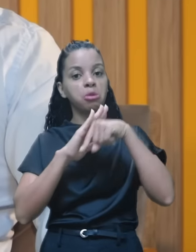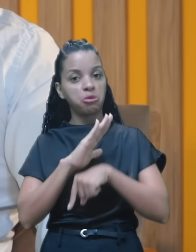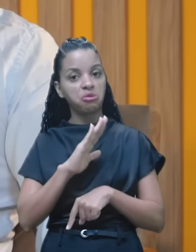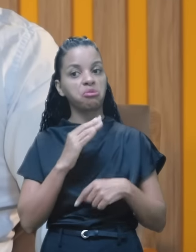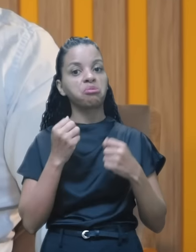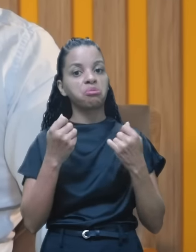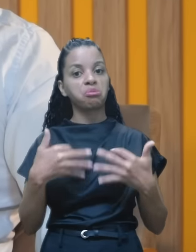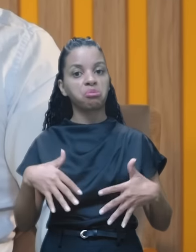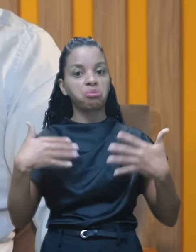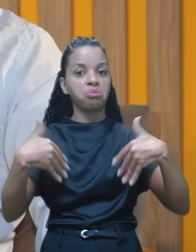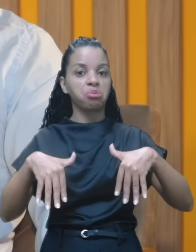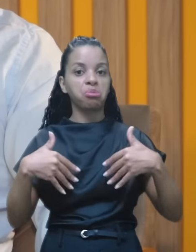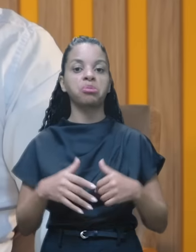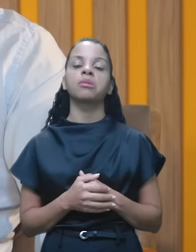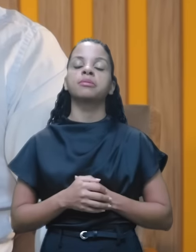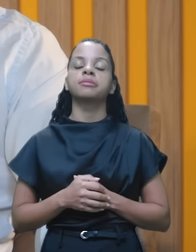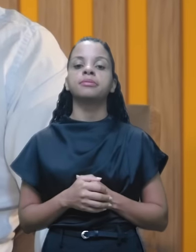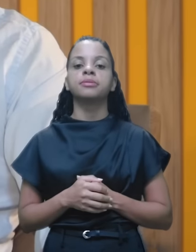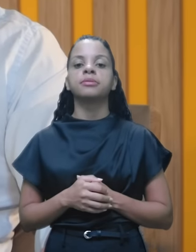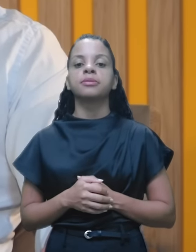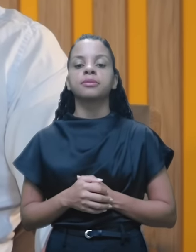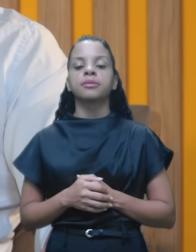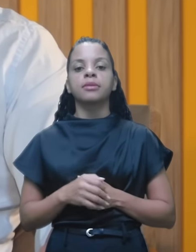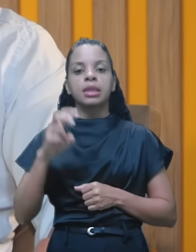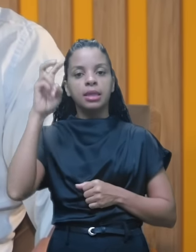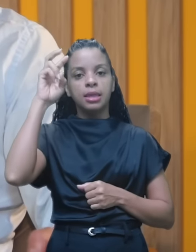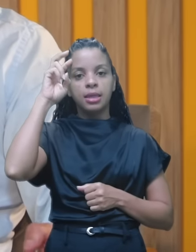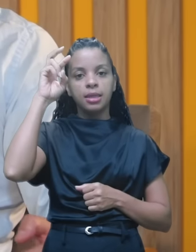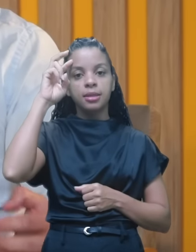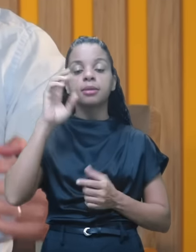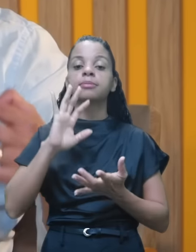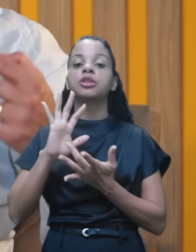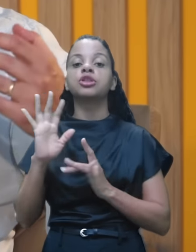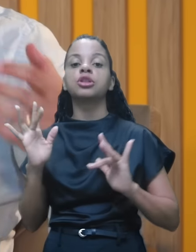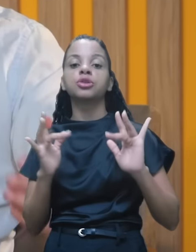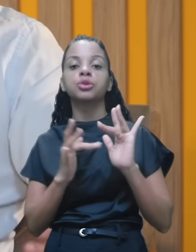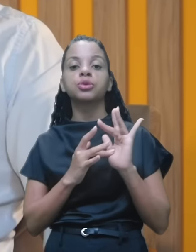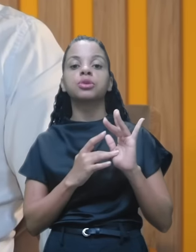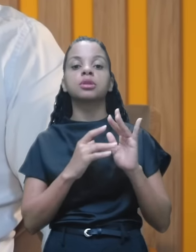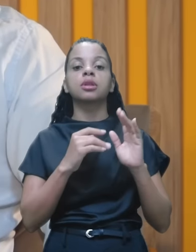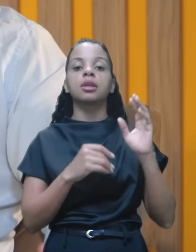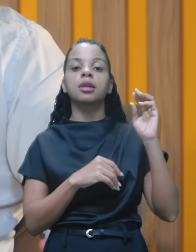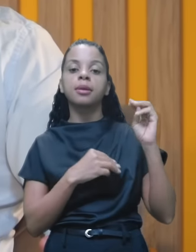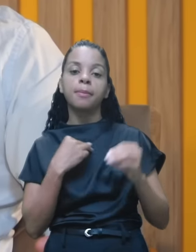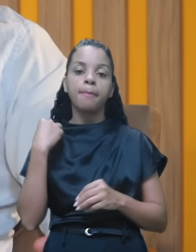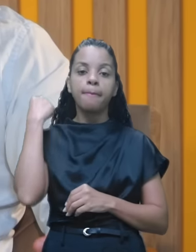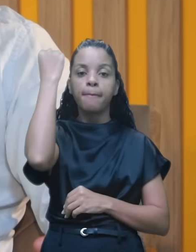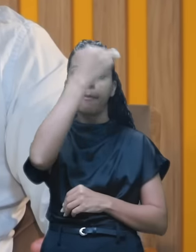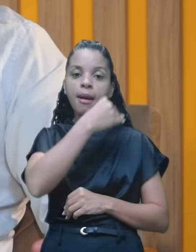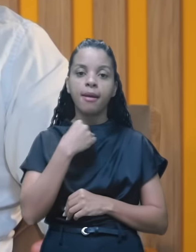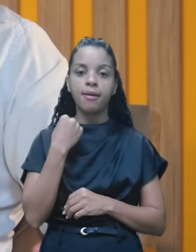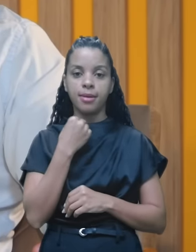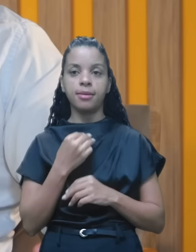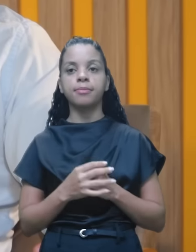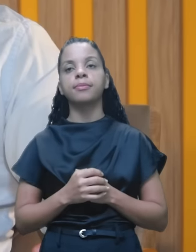Profundo. Chegamos agora na quinta-feira, temos aqui Jesus e Maria, Lívia. E eu te pergunto, qual situação mostra que